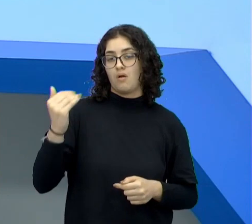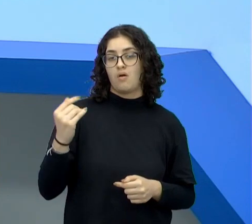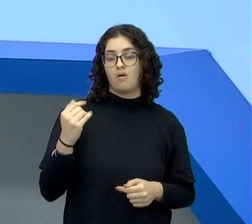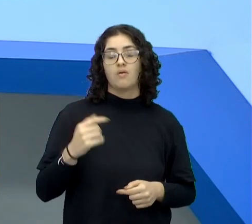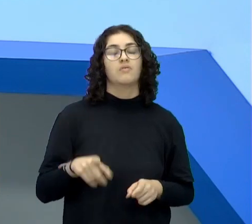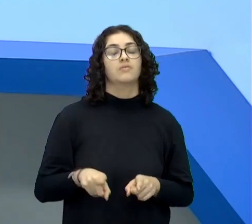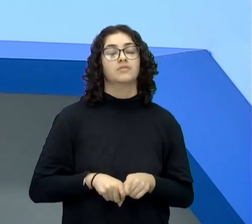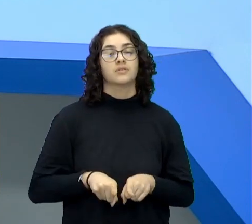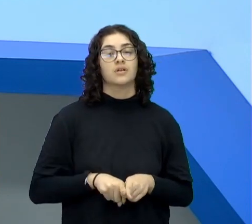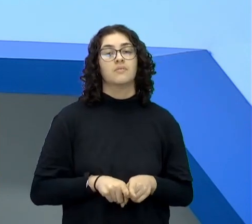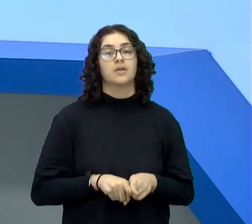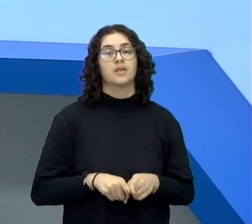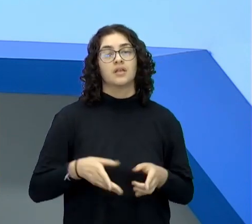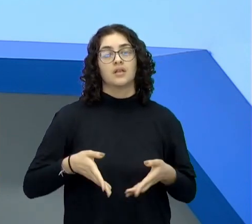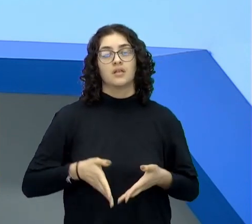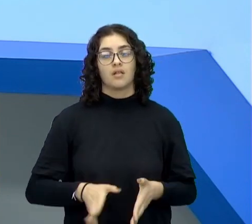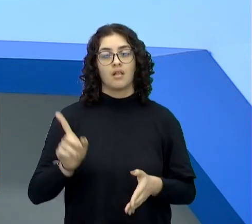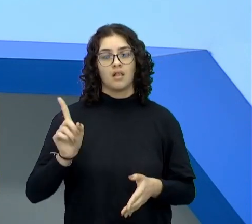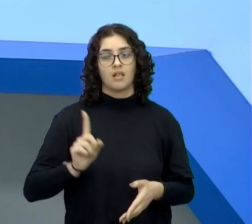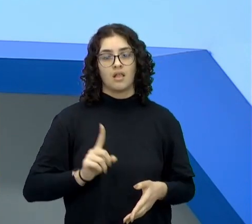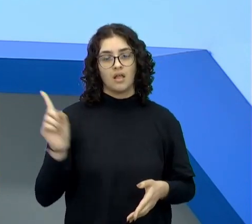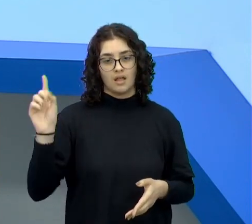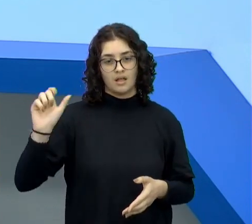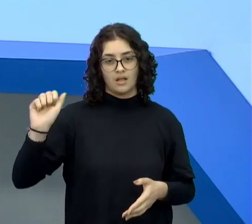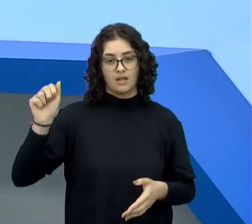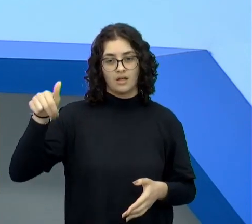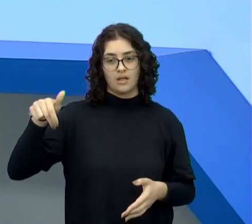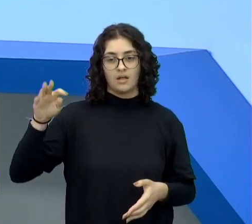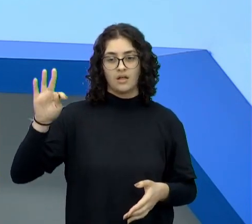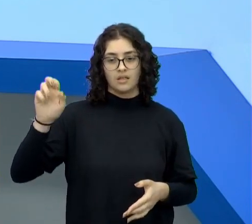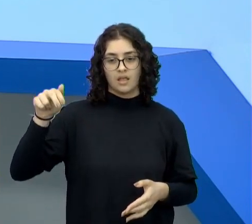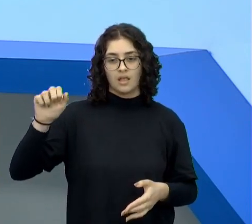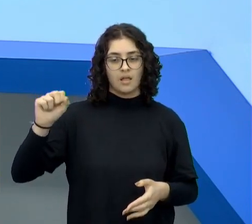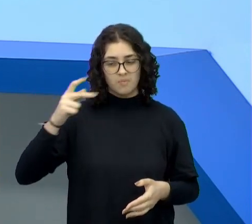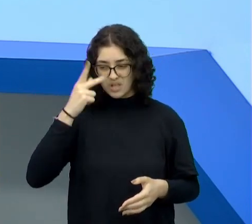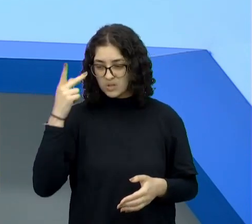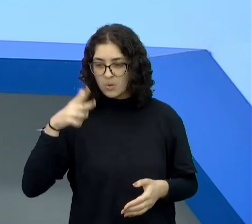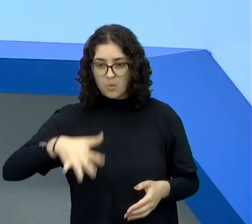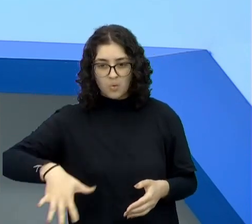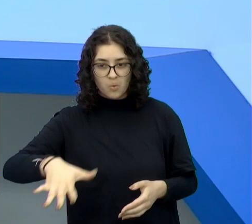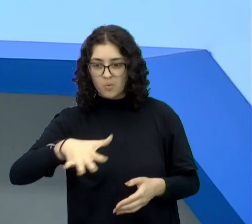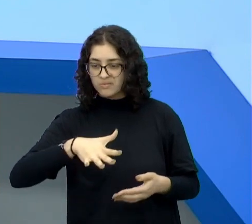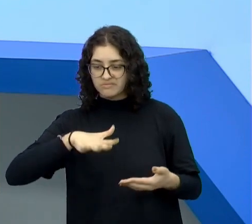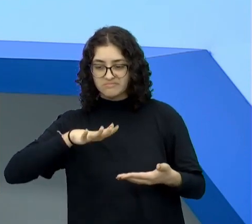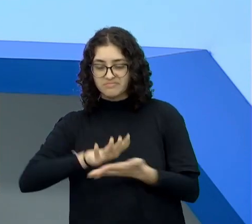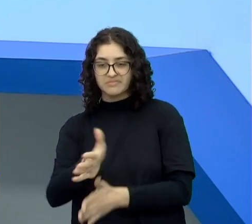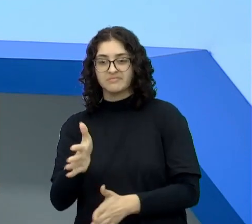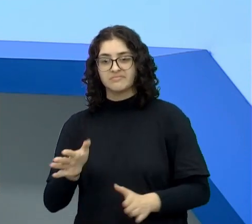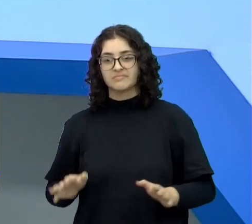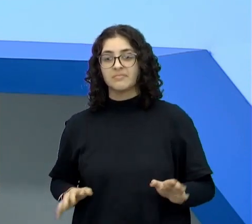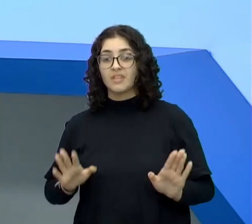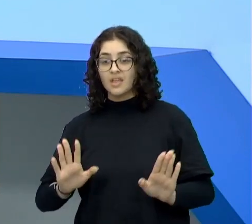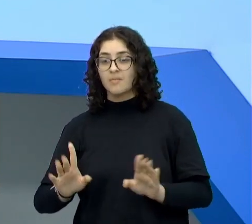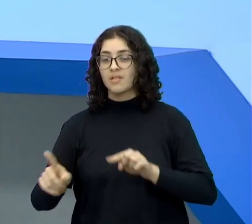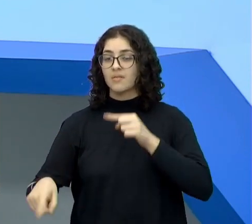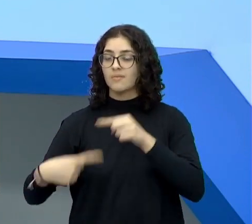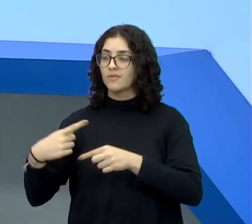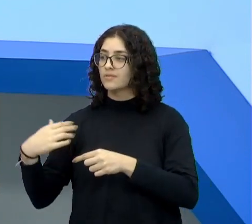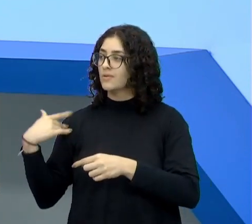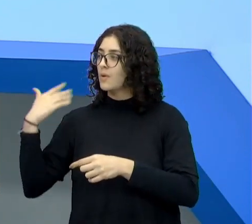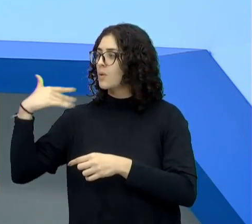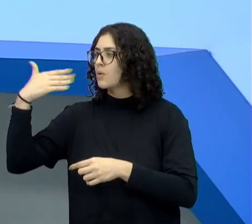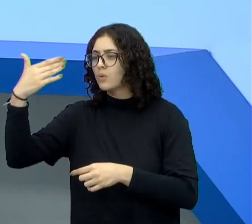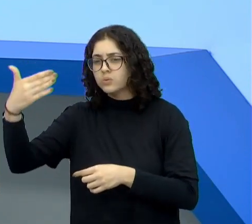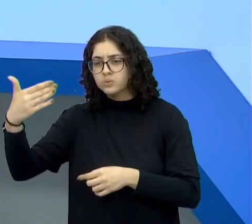nascidos na cidade de Atenas. Então todas as outras pessoas estavam excluídas. Agora, se a gente avança no tempo e a gente vai para a